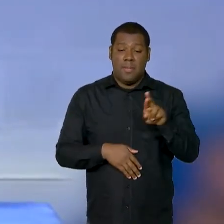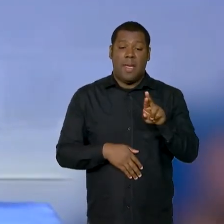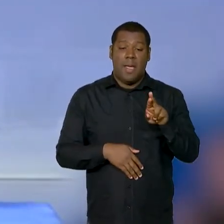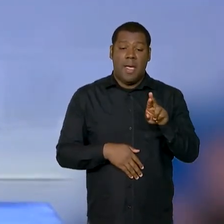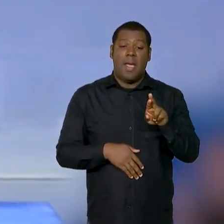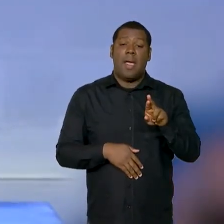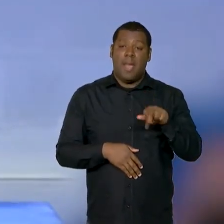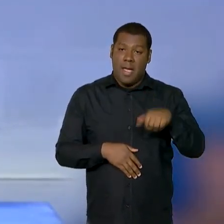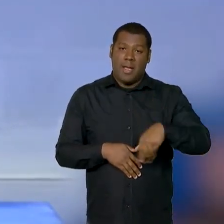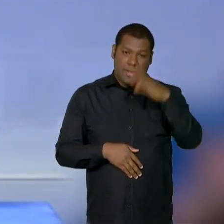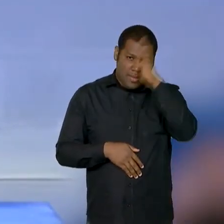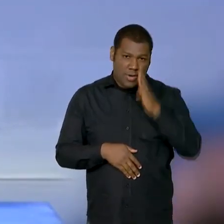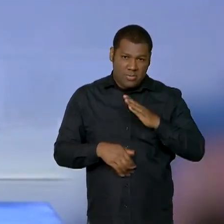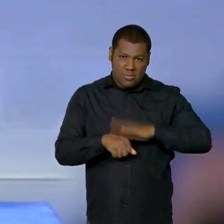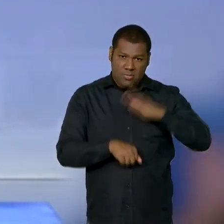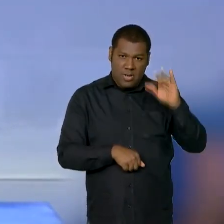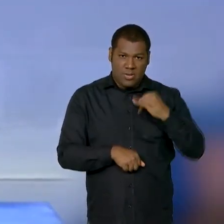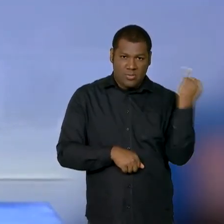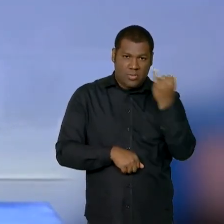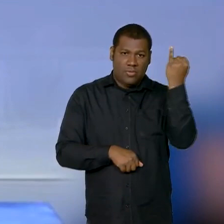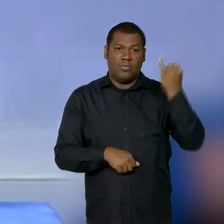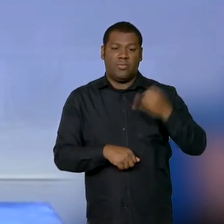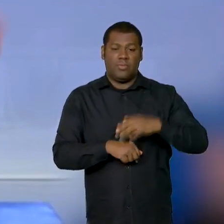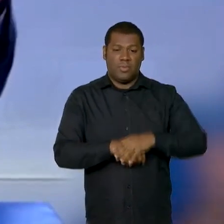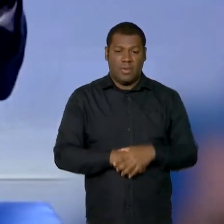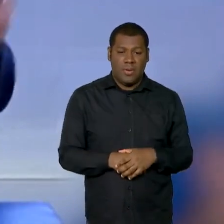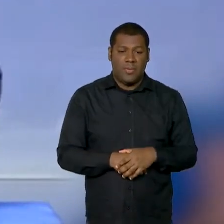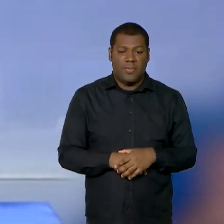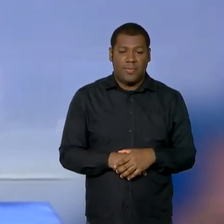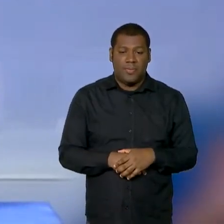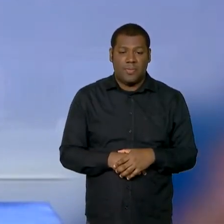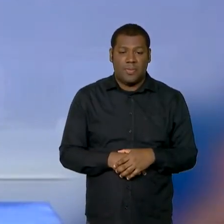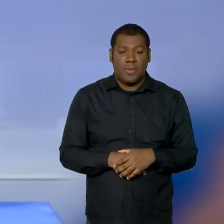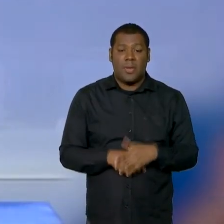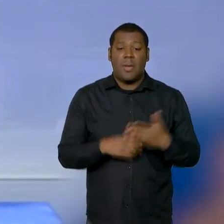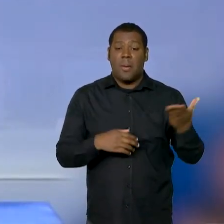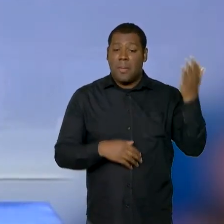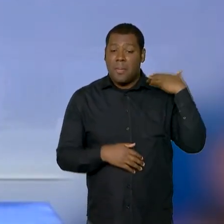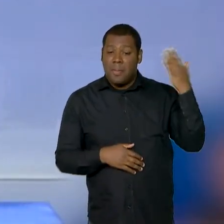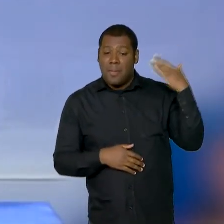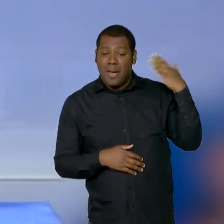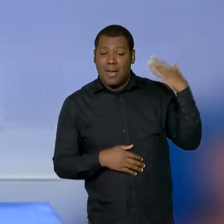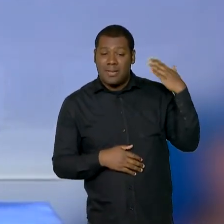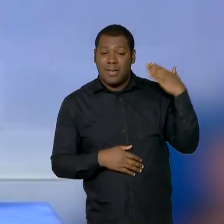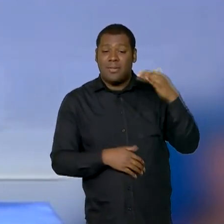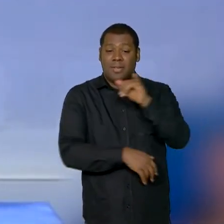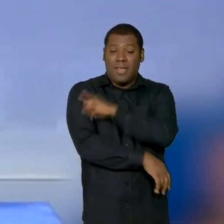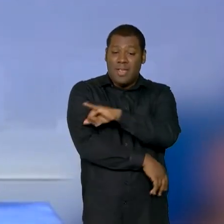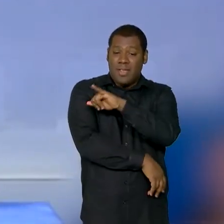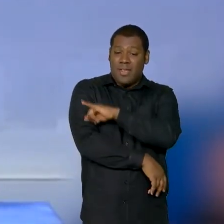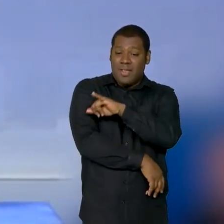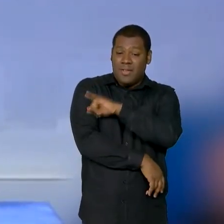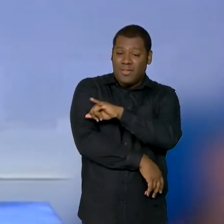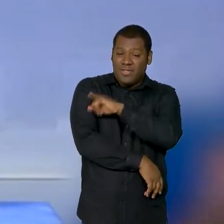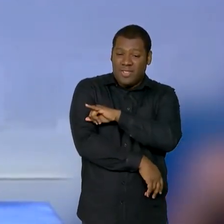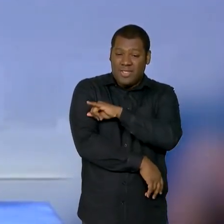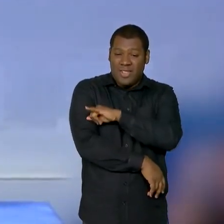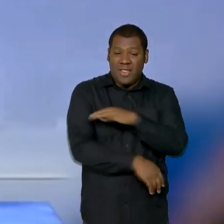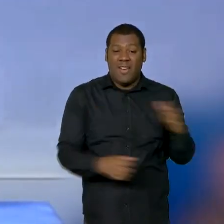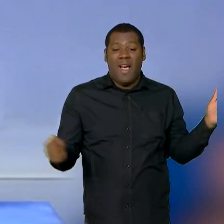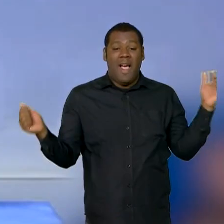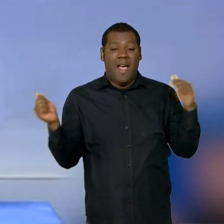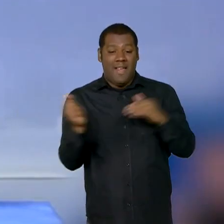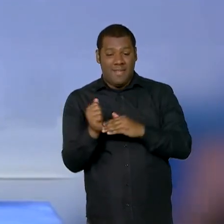Império, para ligar então capital da República, a região serrana do Rio de Janeiro e